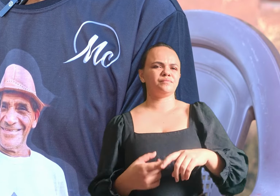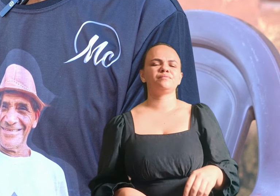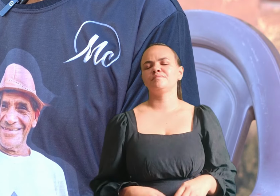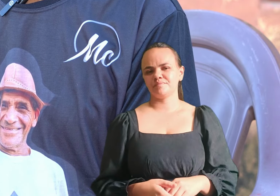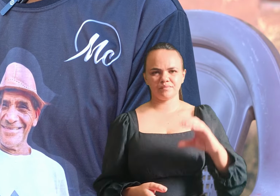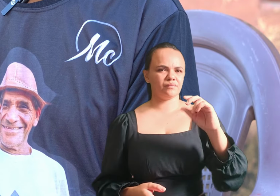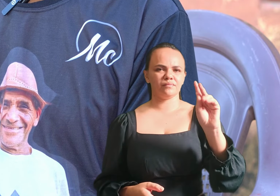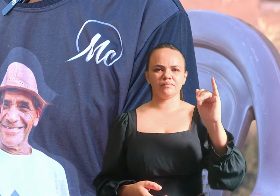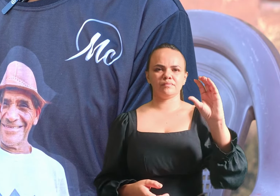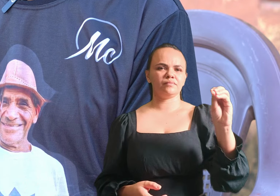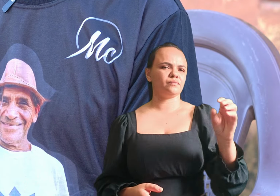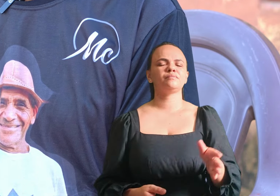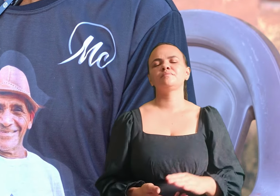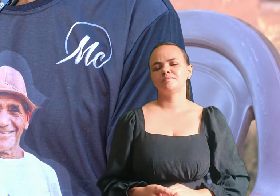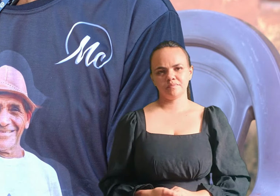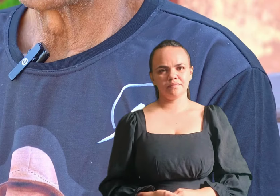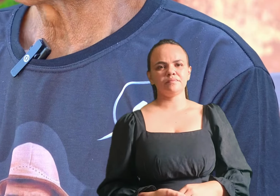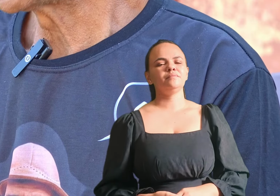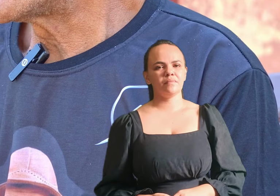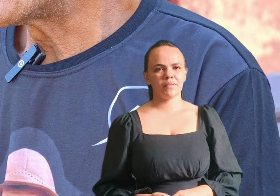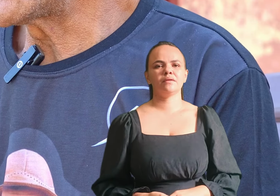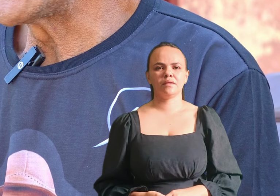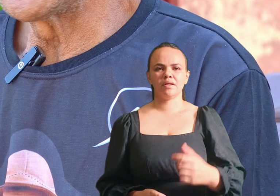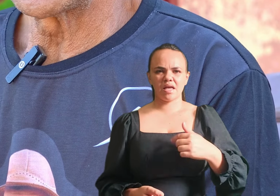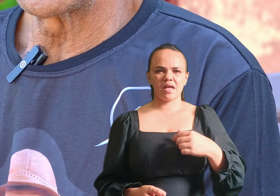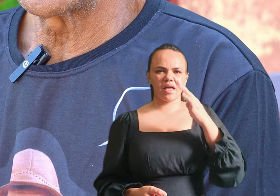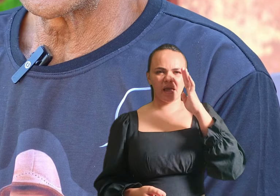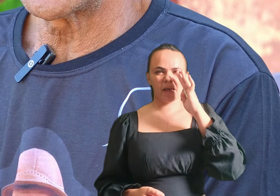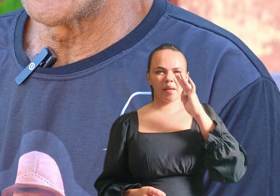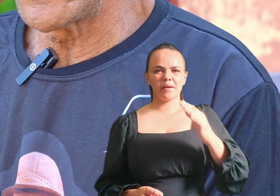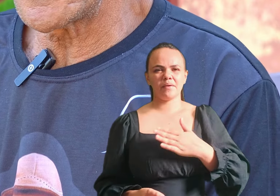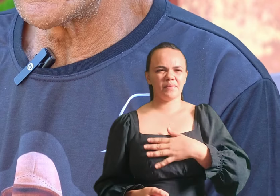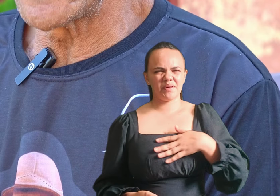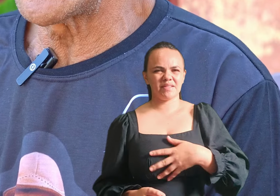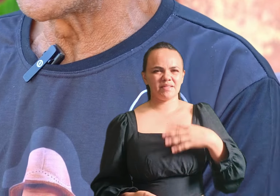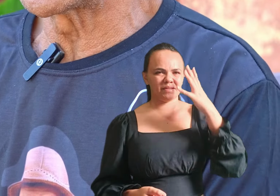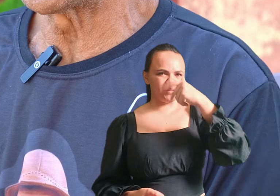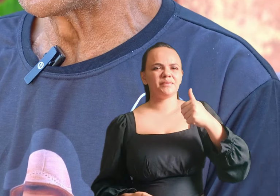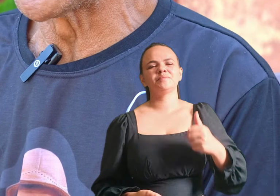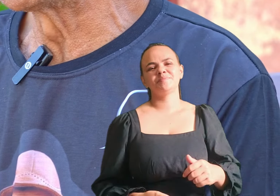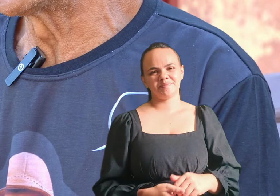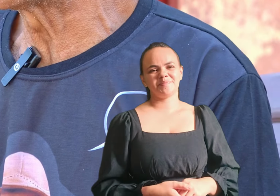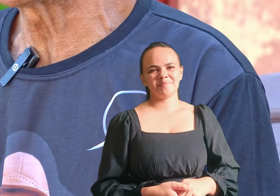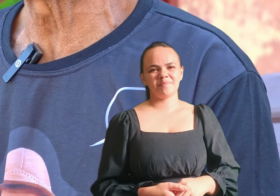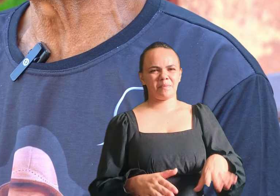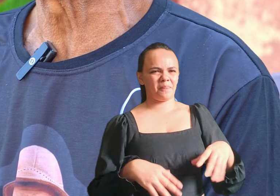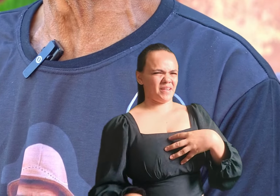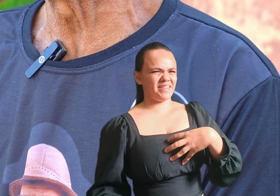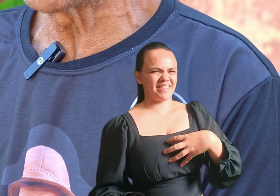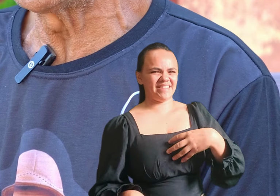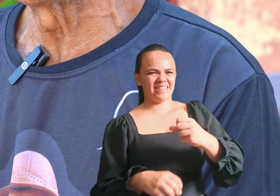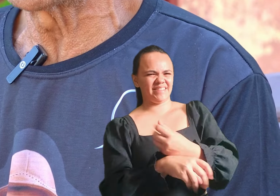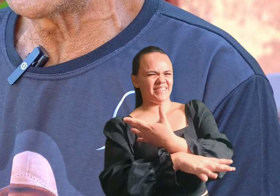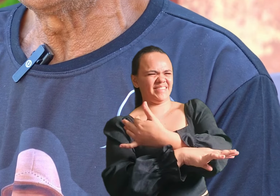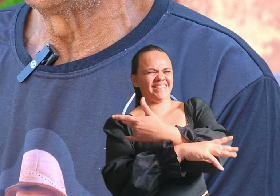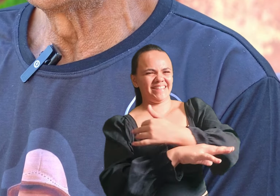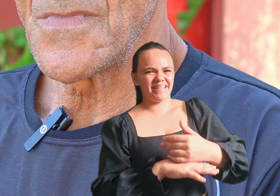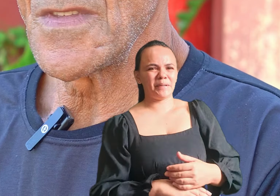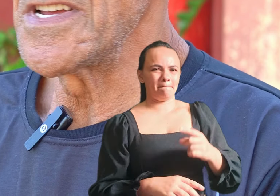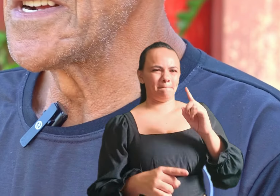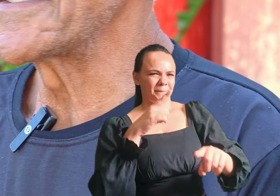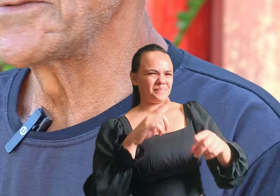salet aí eu assistia E eu achava muito bonito a gente chega tinha hora que eu dava aqueles arpei meu né porque era muito bonito